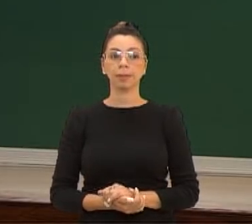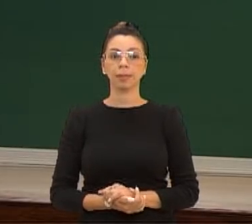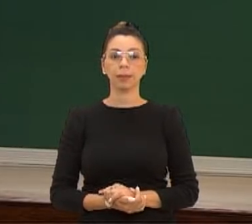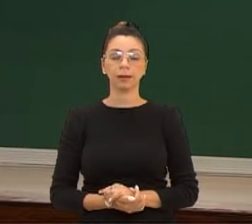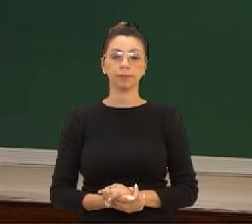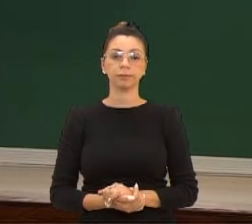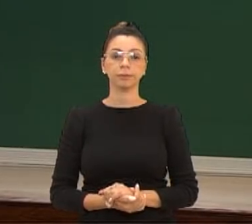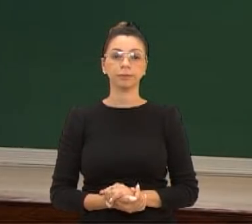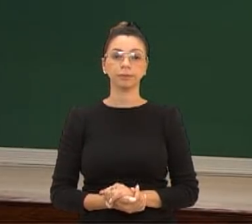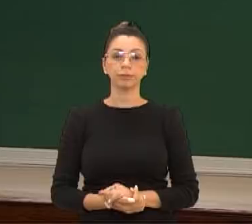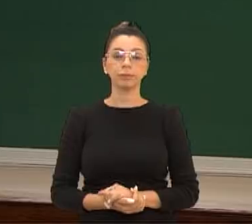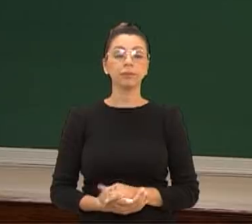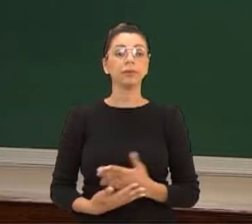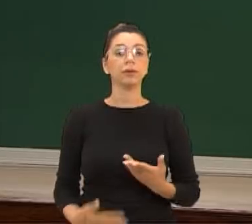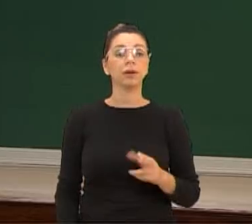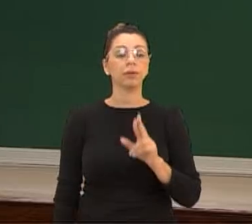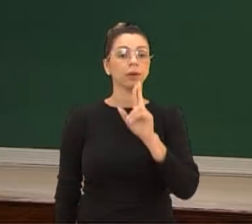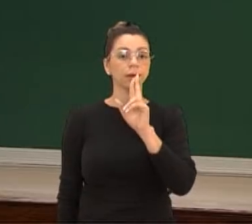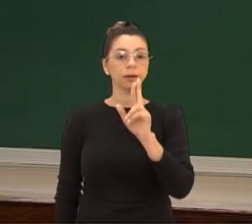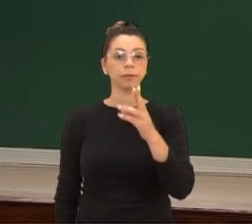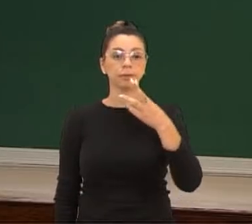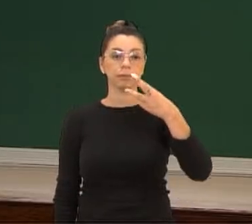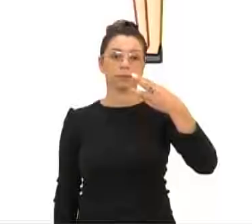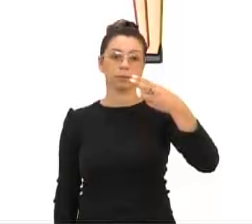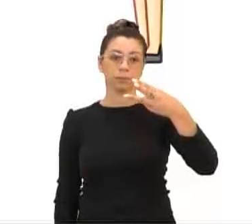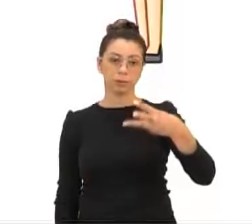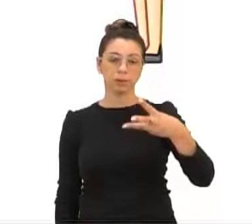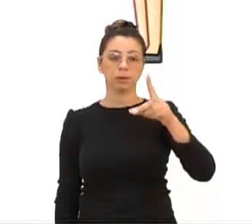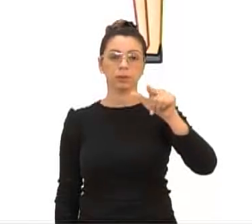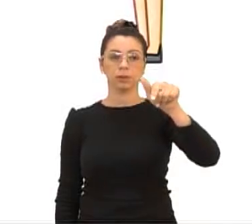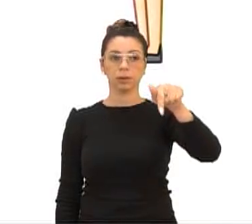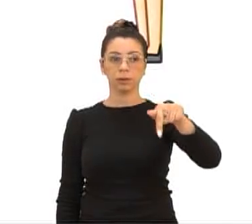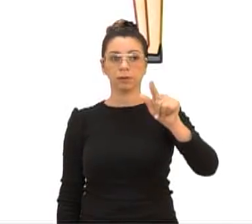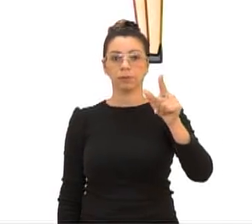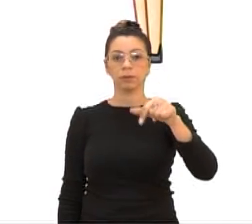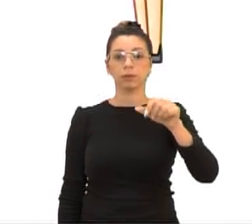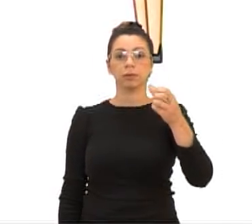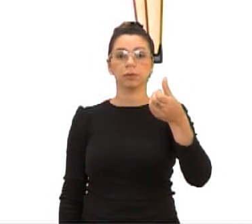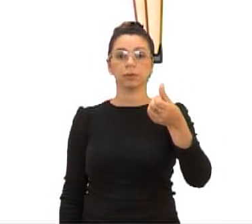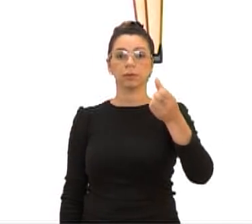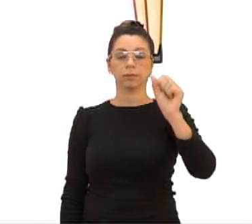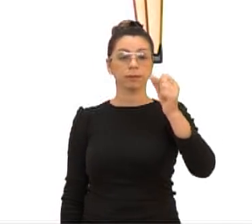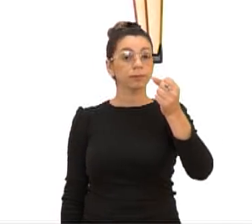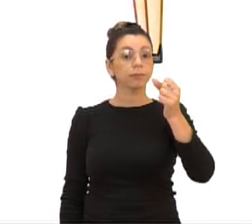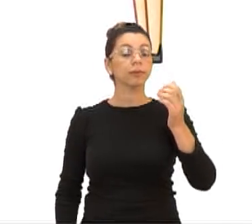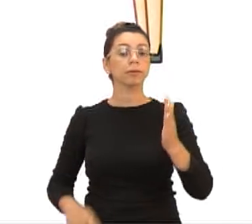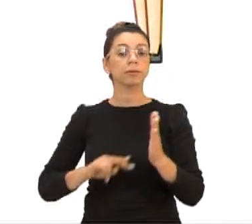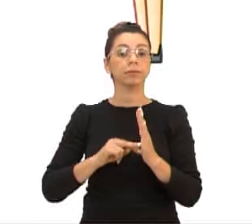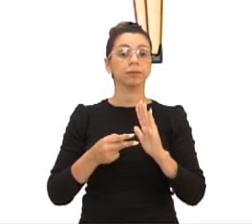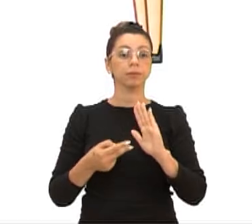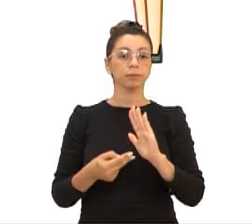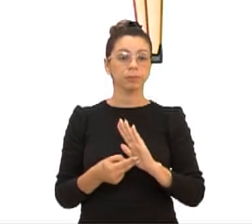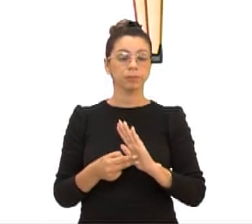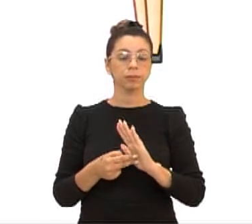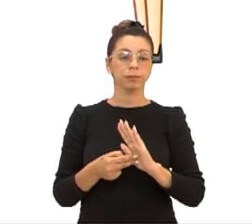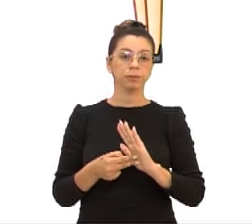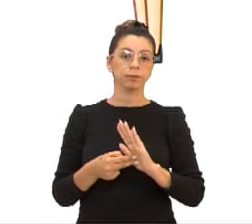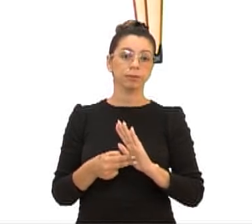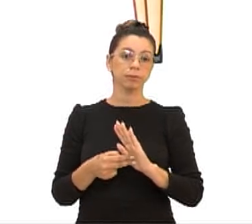o nosso resultado deu 37,68. O que isso significa? Significa que